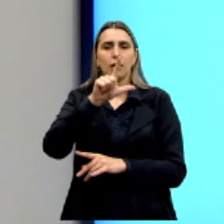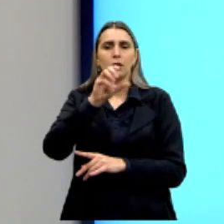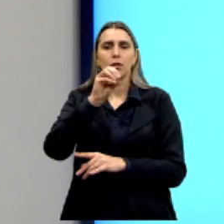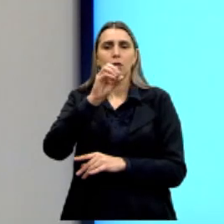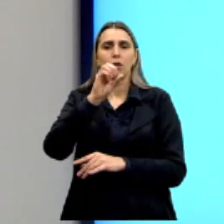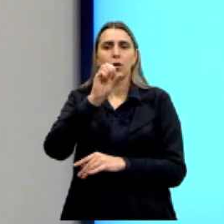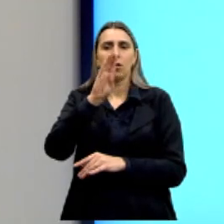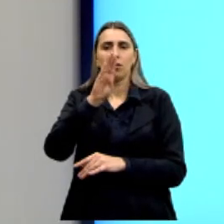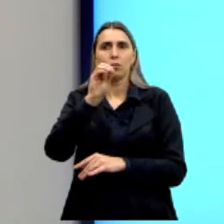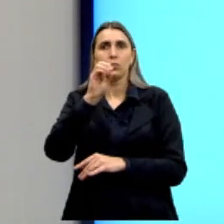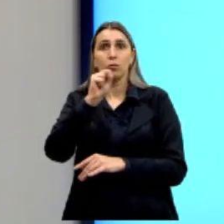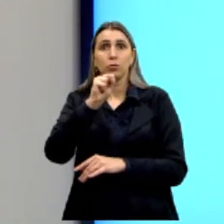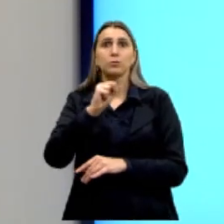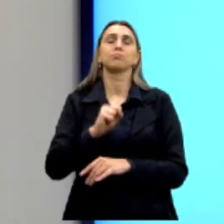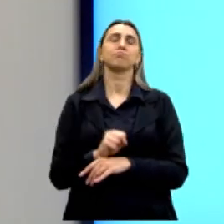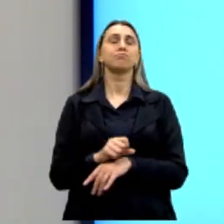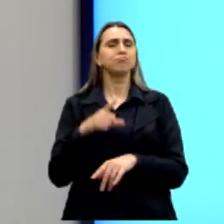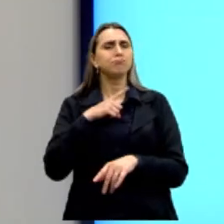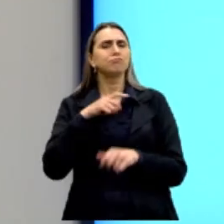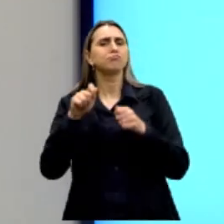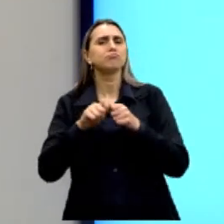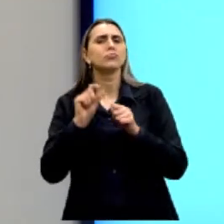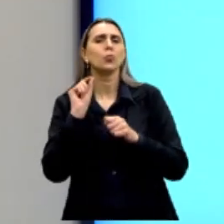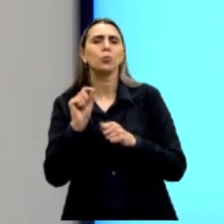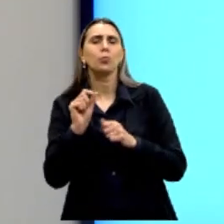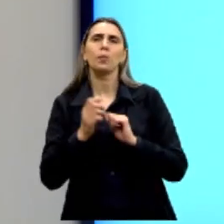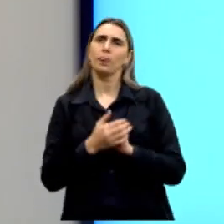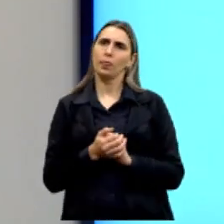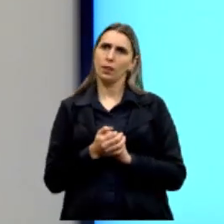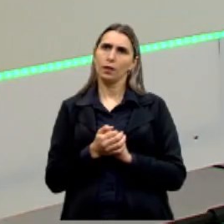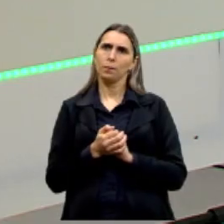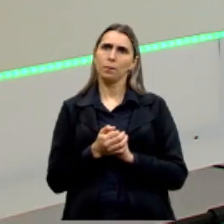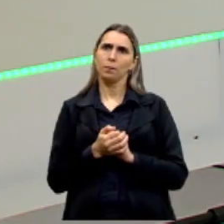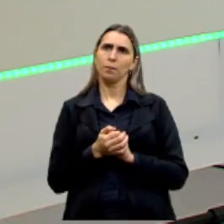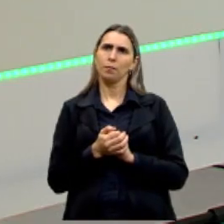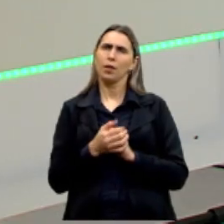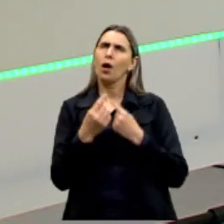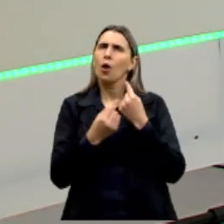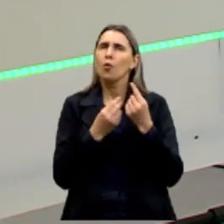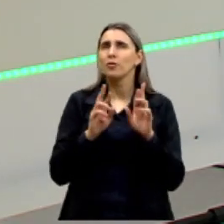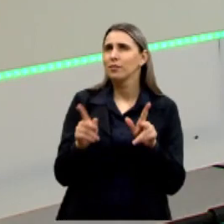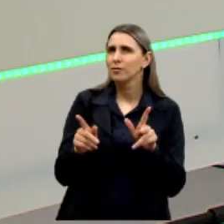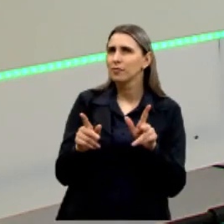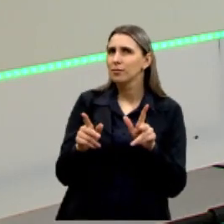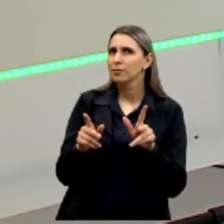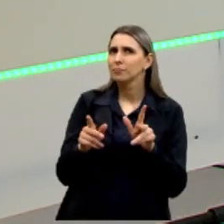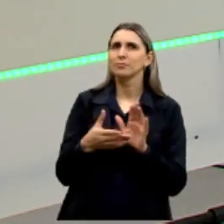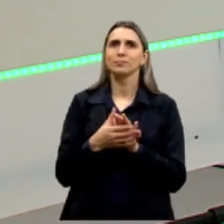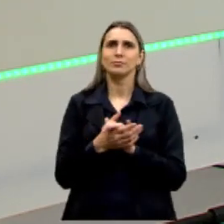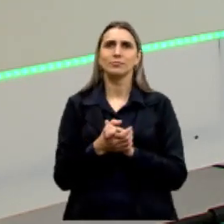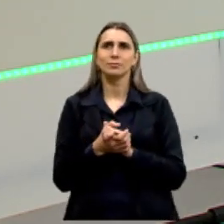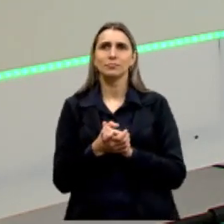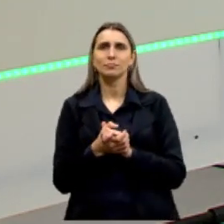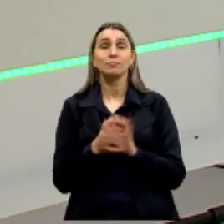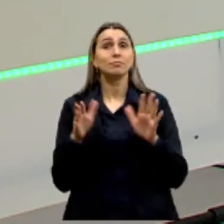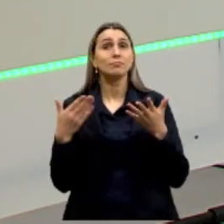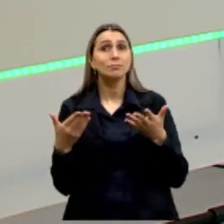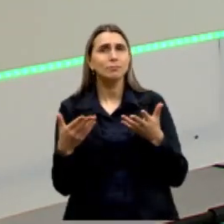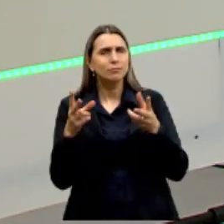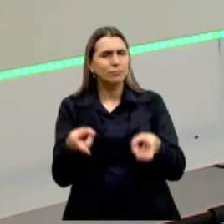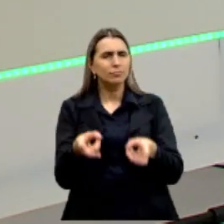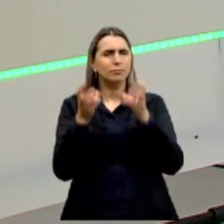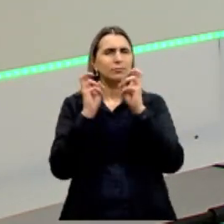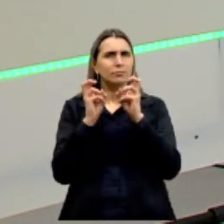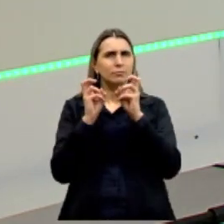então ele fez o que ele fez é algo diferente então